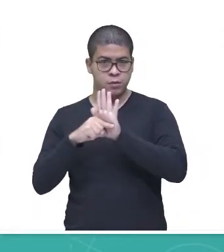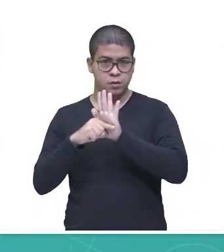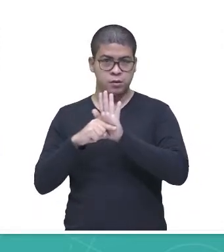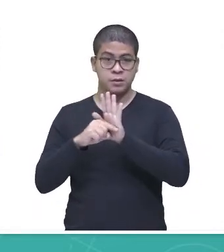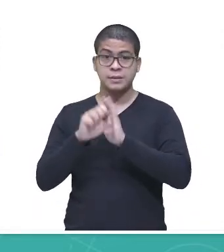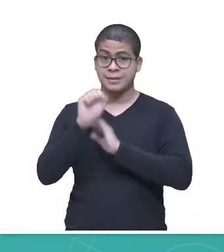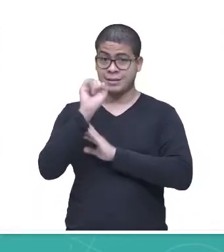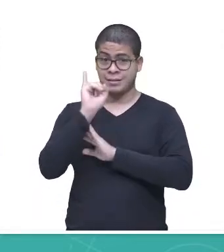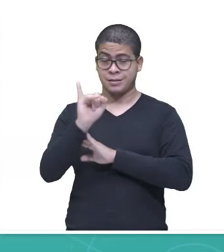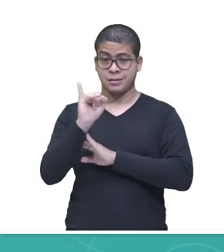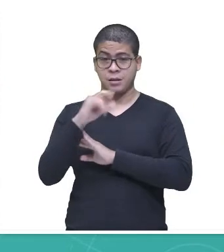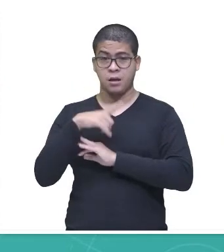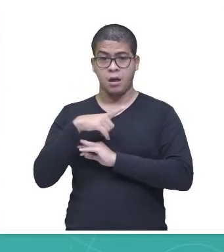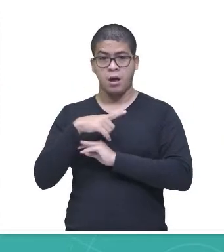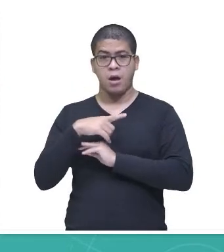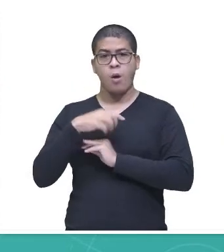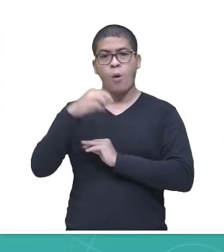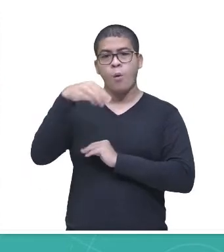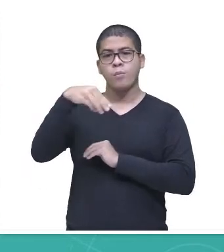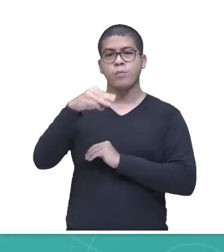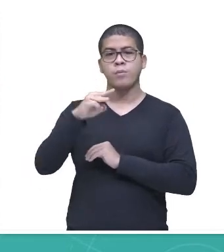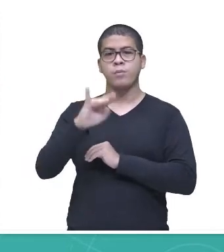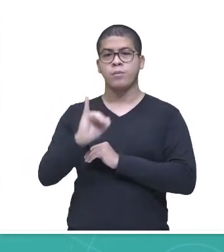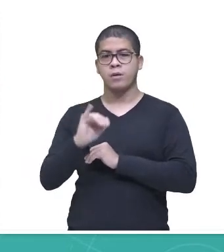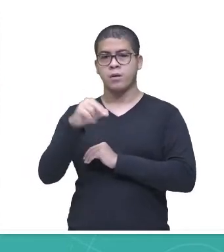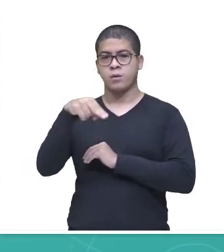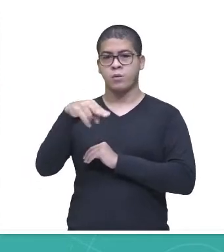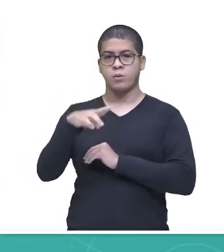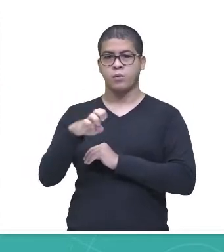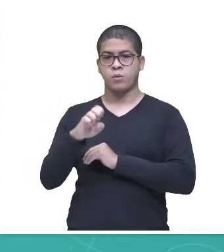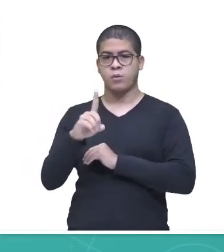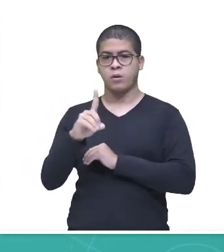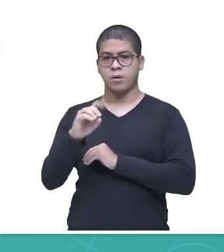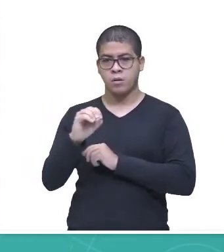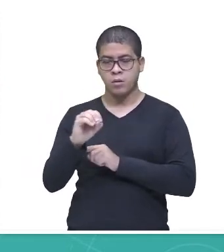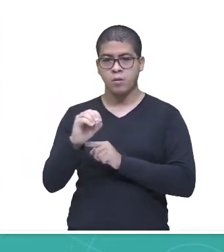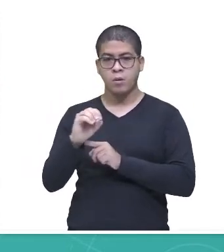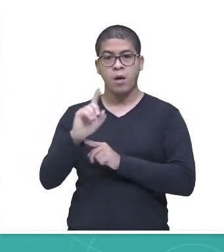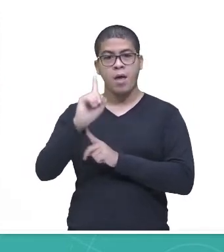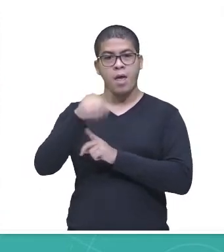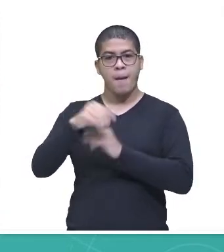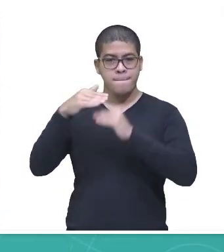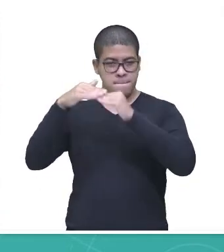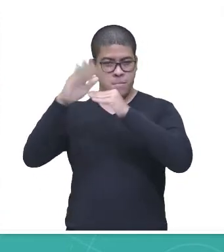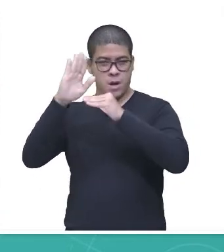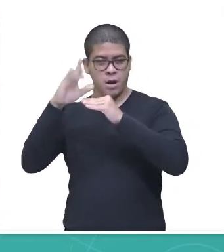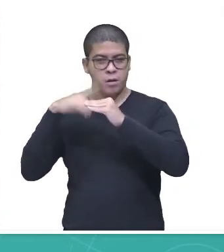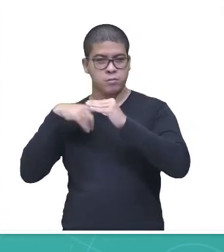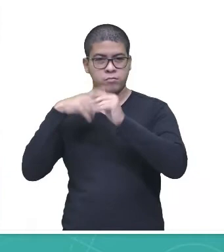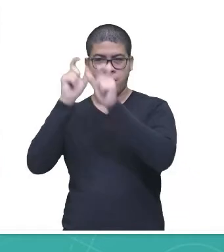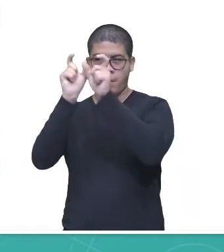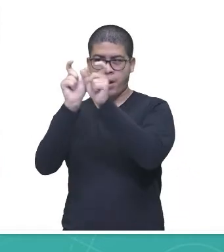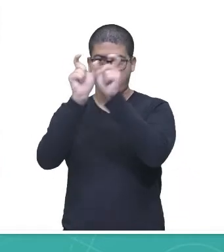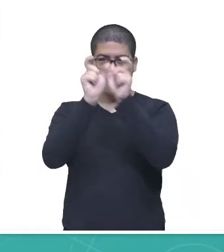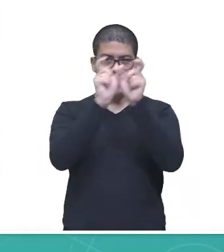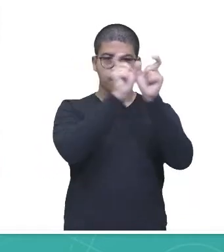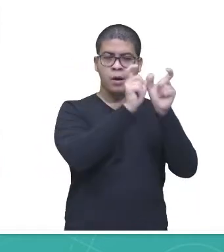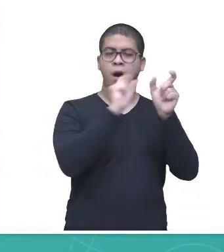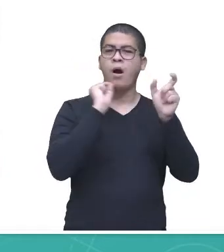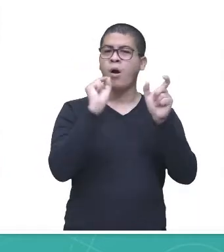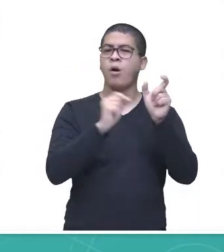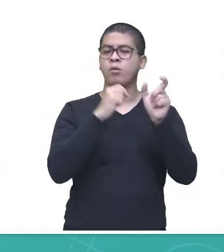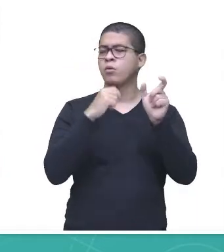se o minuendo é maior que o subtraendo em todas as casas. E se for assim, a gente